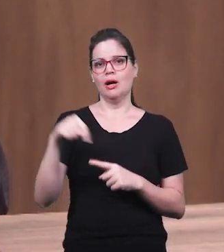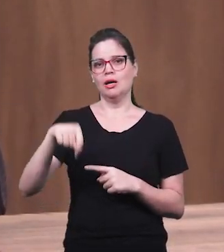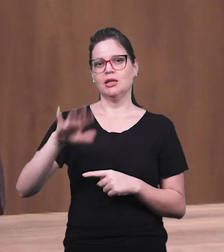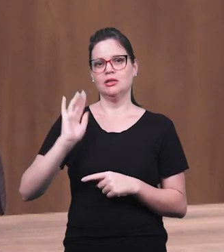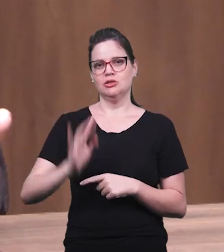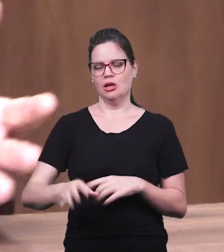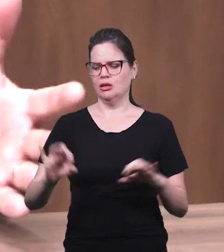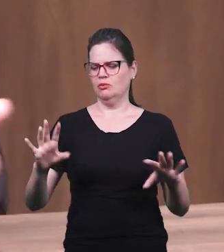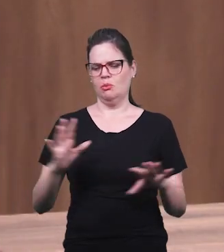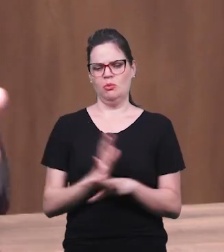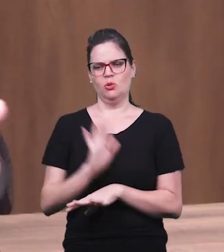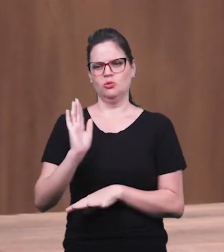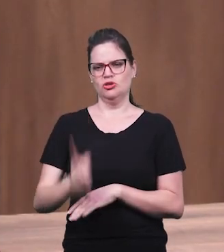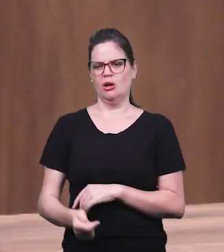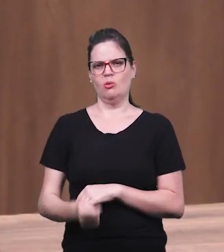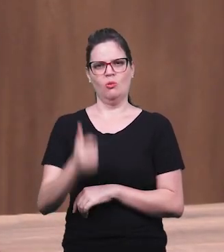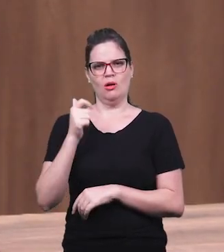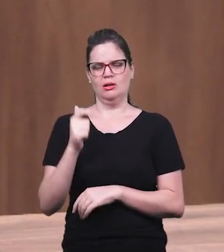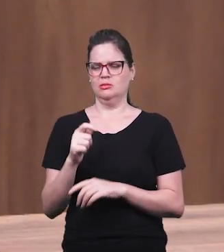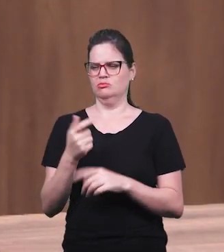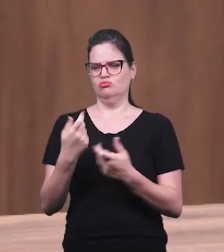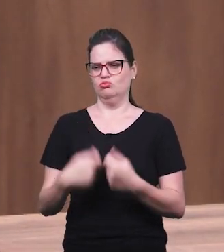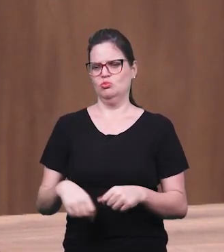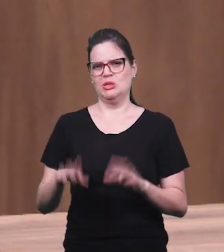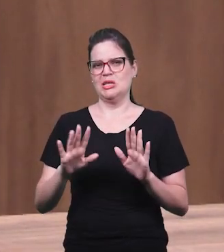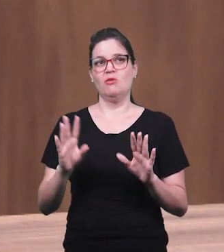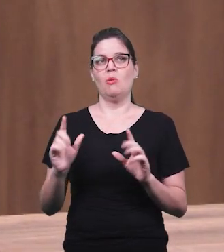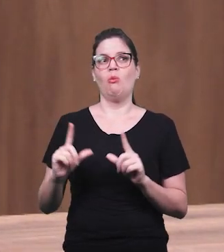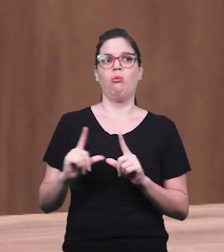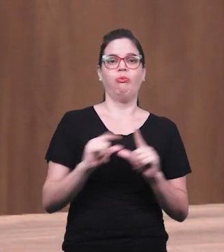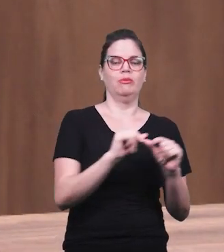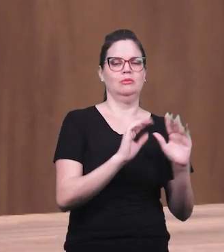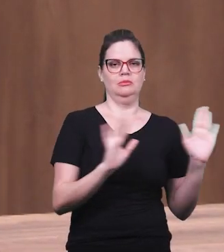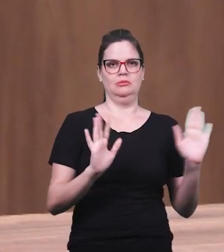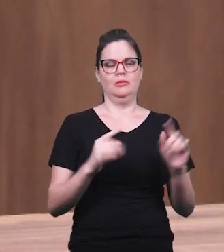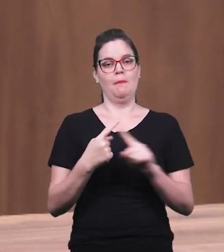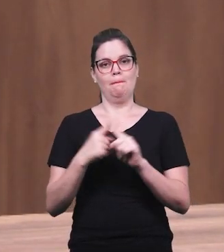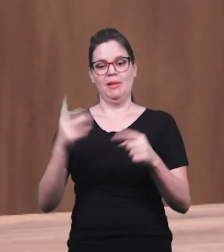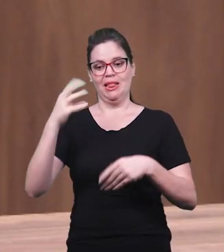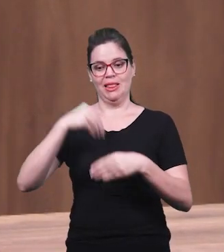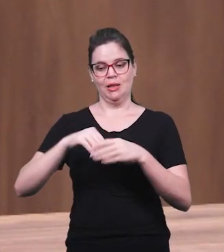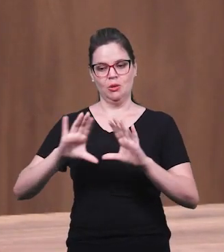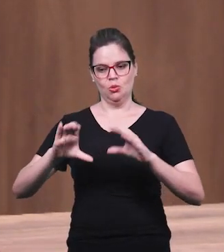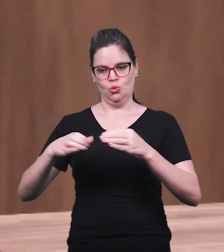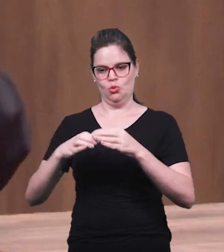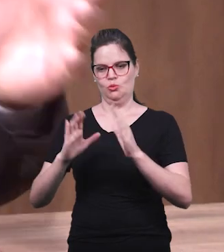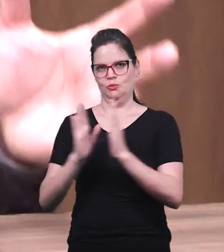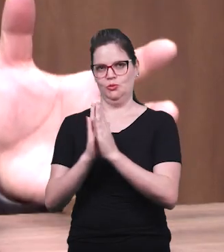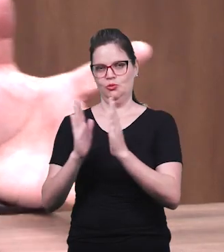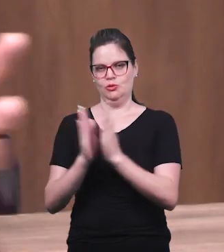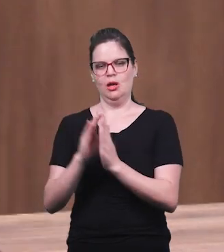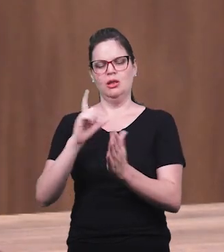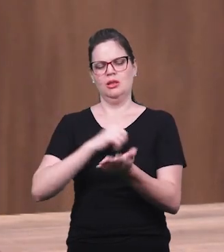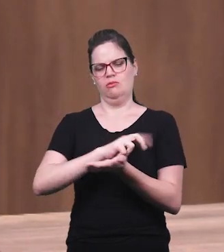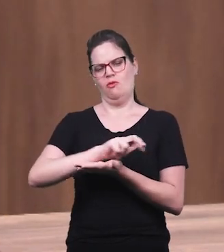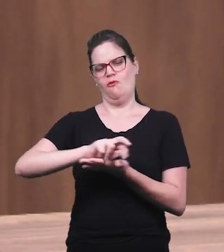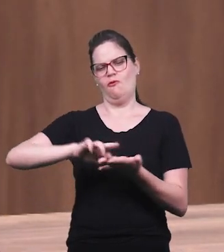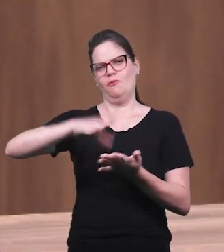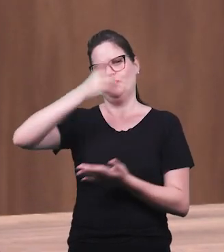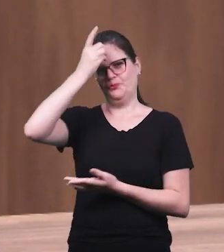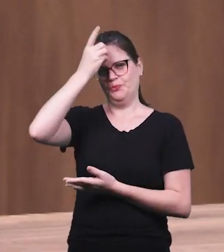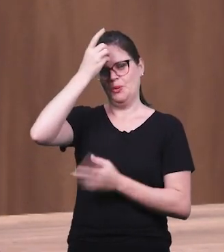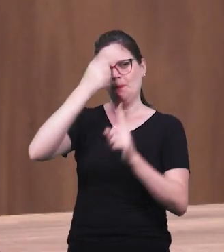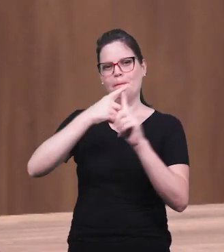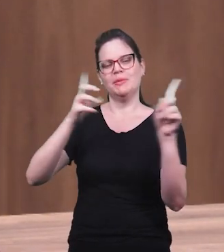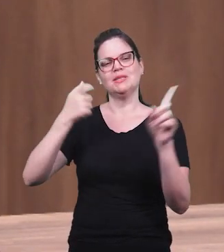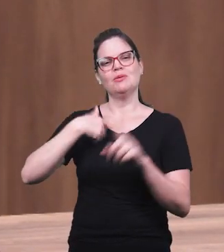bem consolidado na Unicamp, problema nenhum. E na reunião do grupo de intercessão, entre outros dons, né?